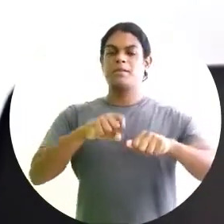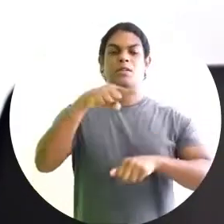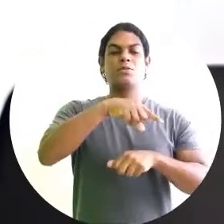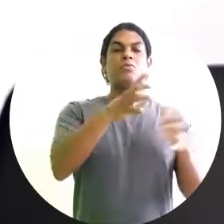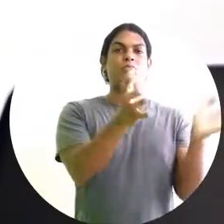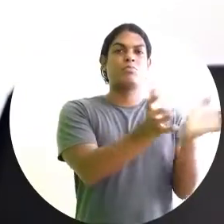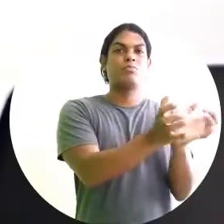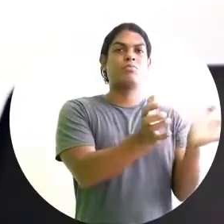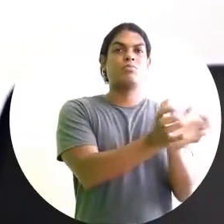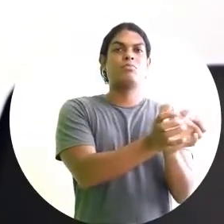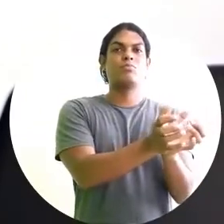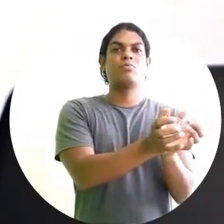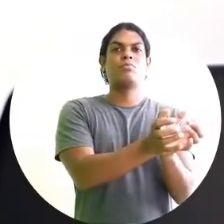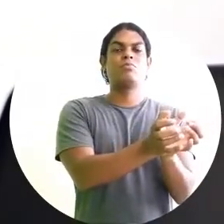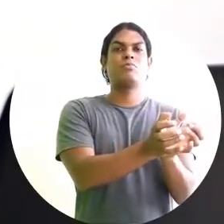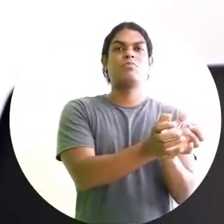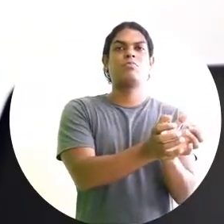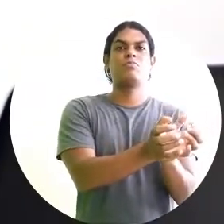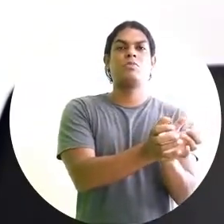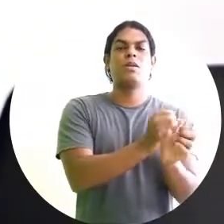sistema socialista